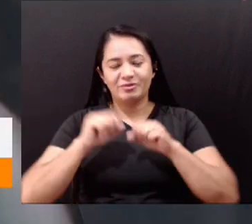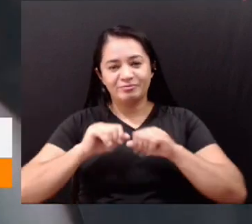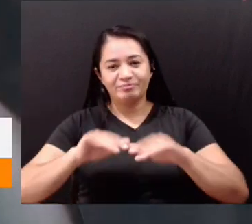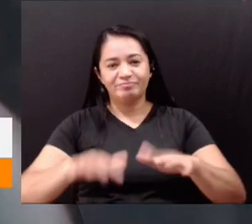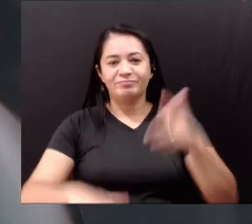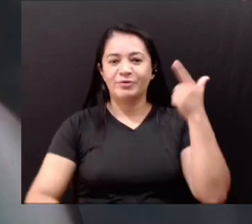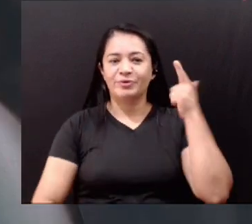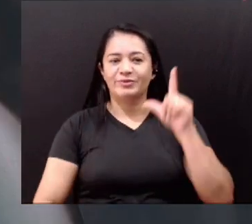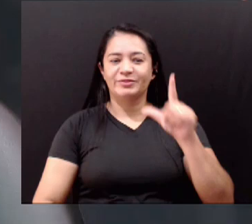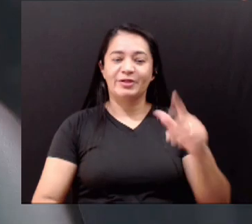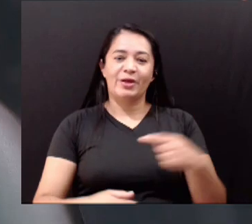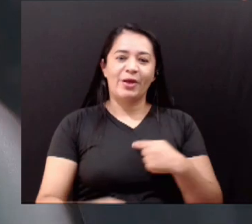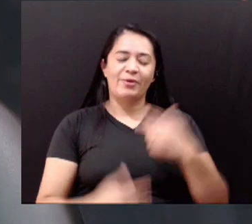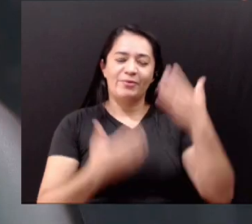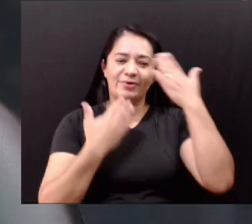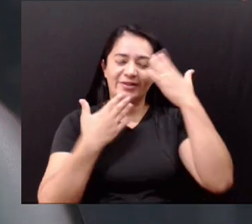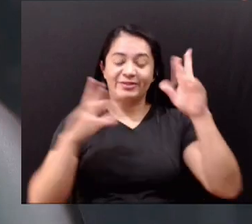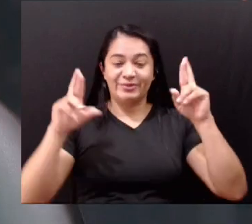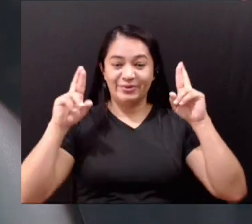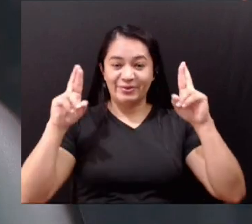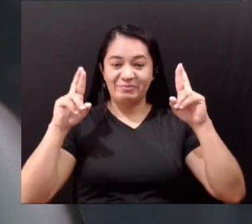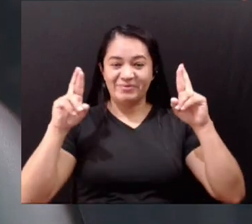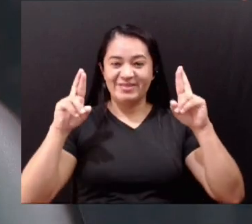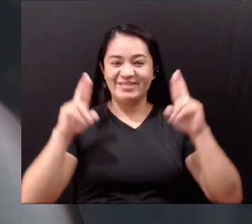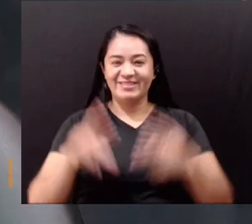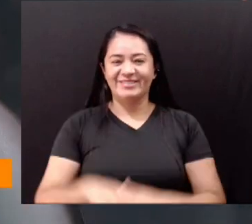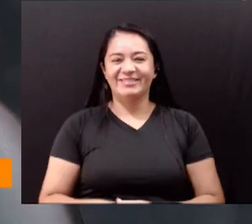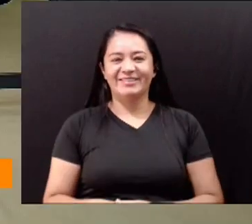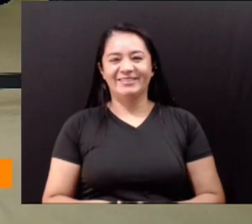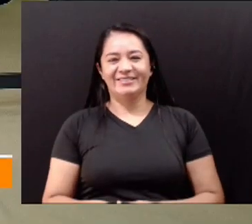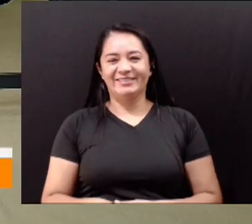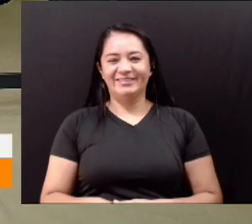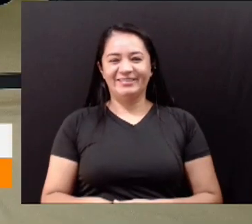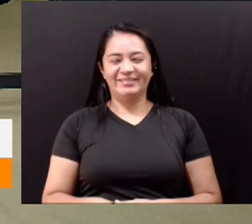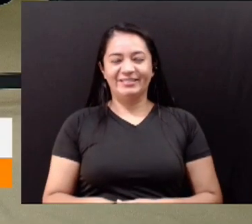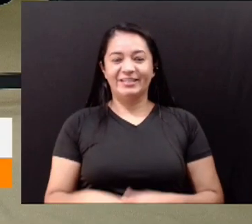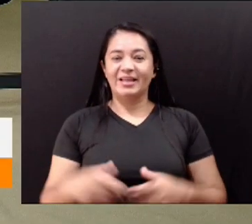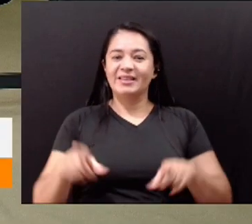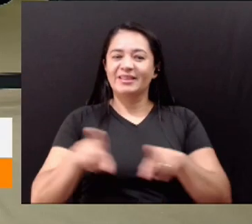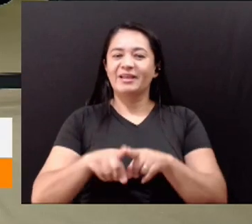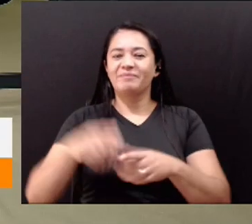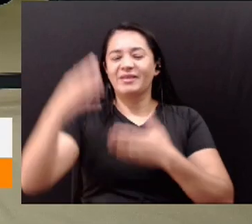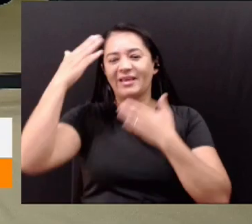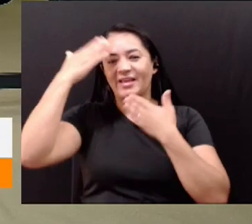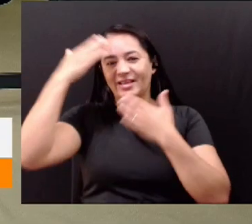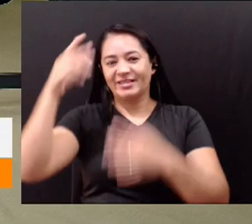agradeço. Tomara. Maravilha. E a gente agradece também a professora